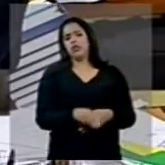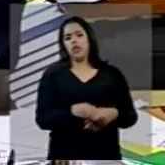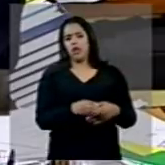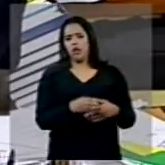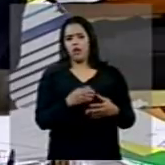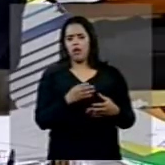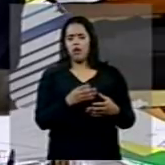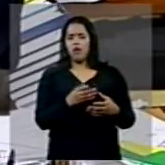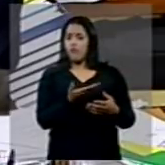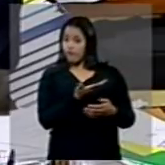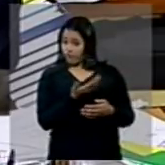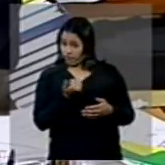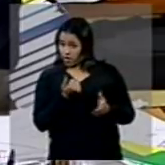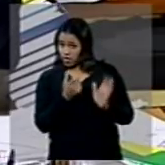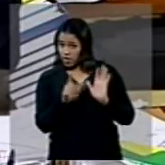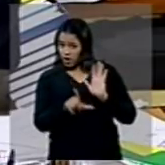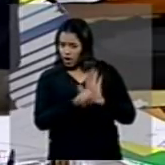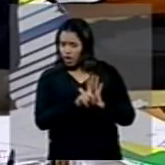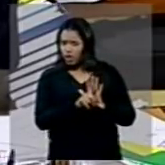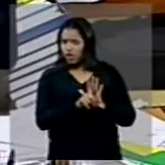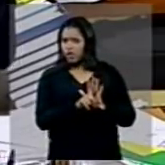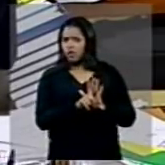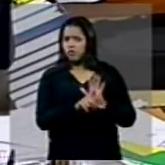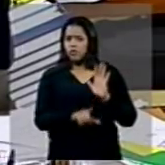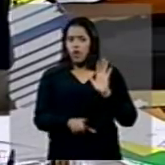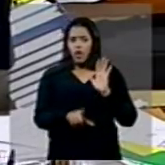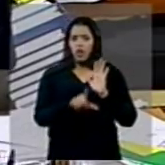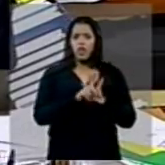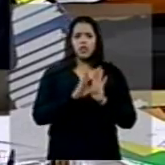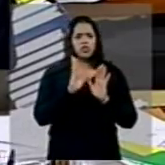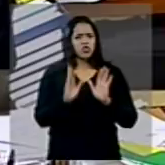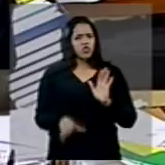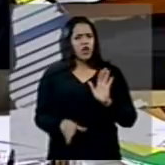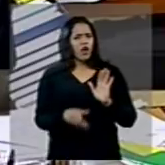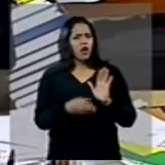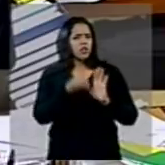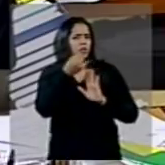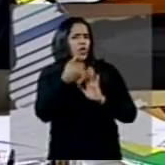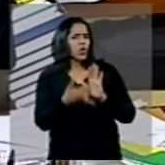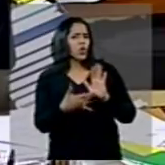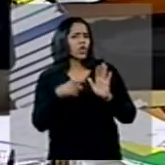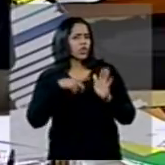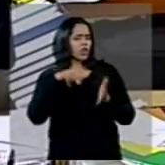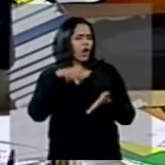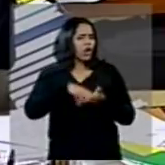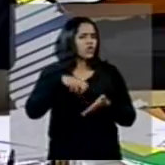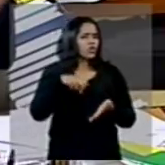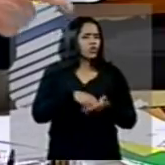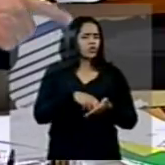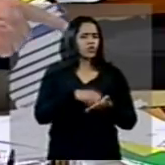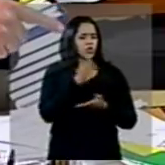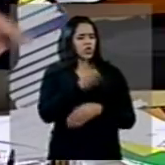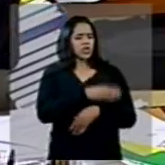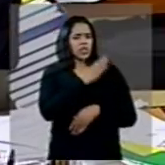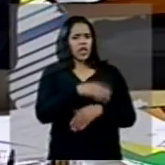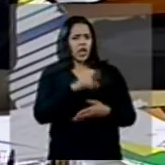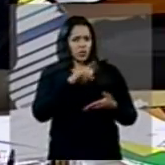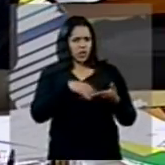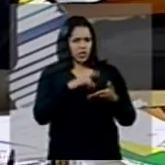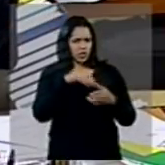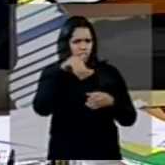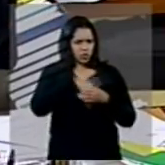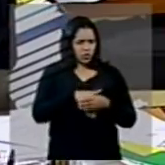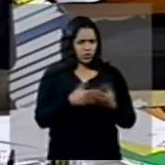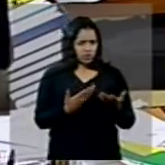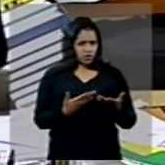da lei? A lei previu a sanção de cancelamento do cadastro, cadastro está que existe, no texto, por isso